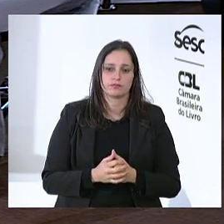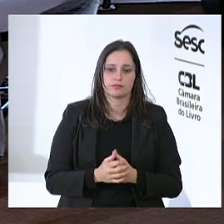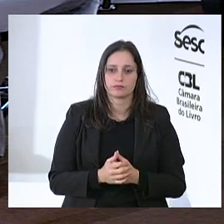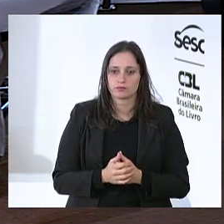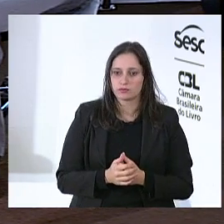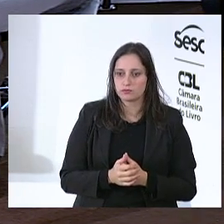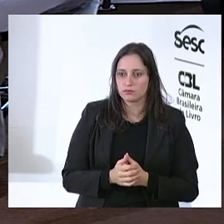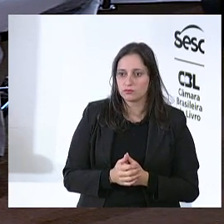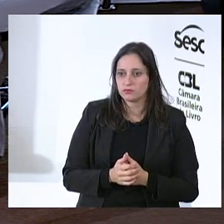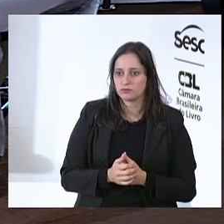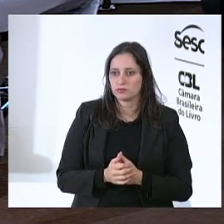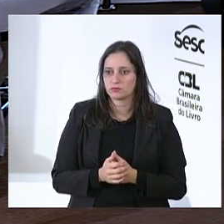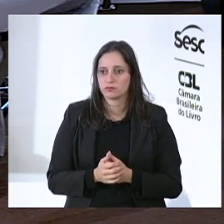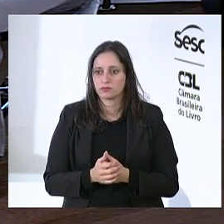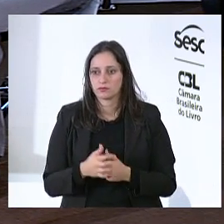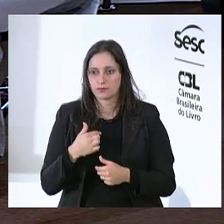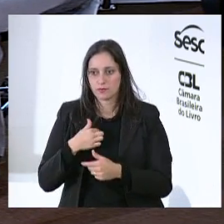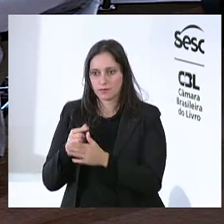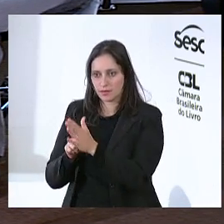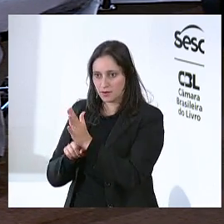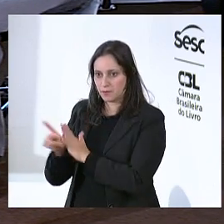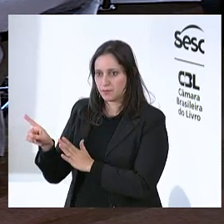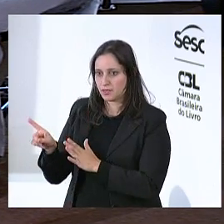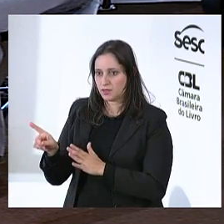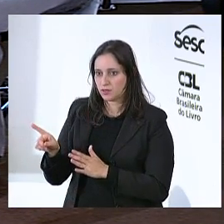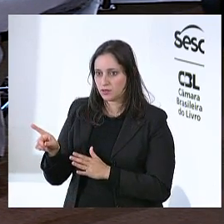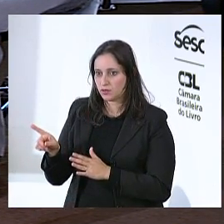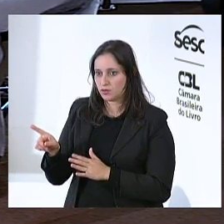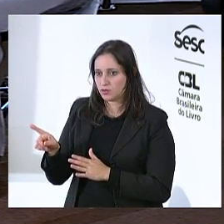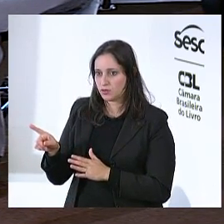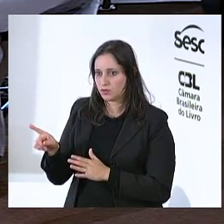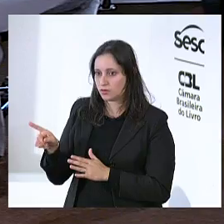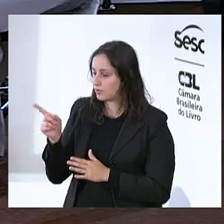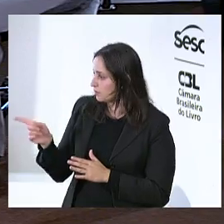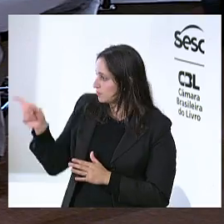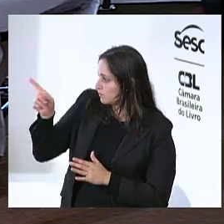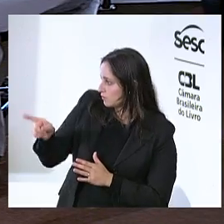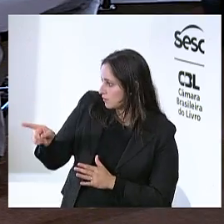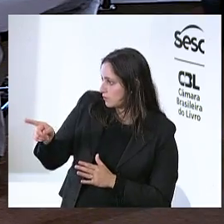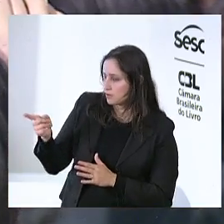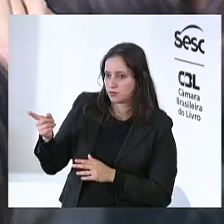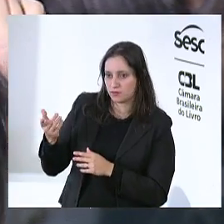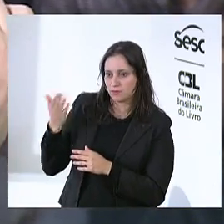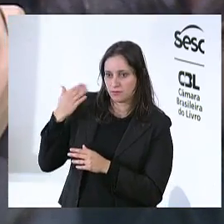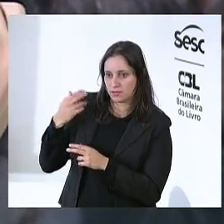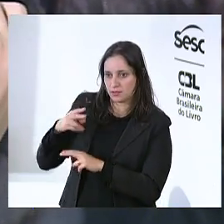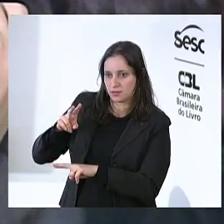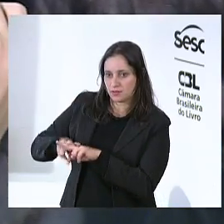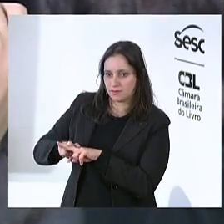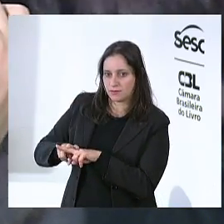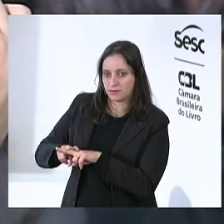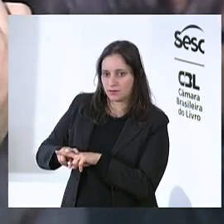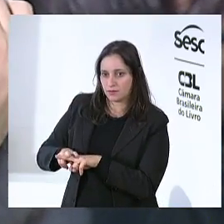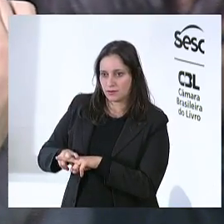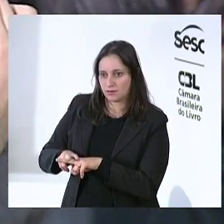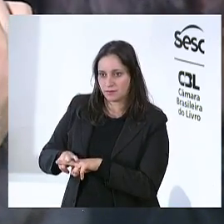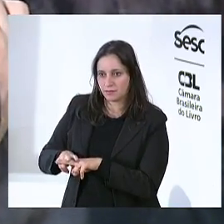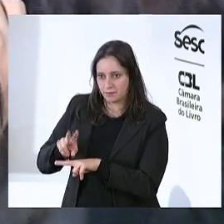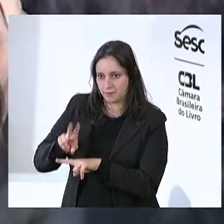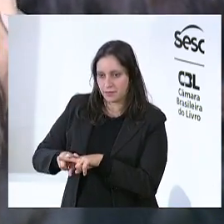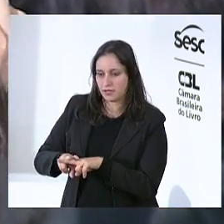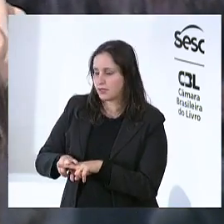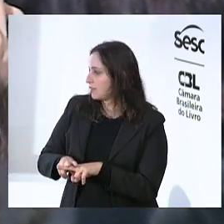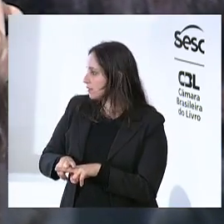Oi, boa noite. A minha pergunta vai para o moço que sofreu na ditadura. Oi?